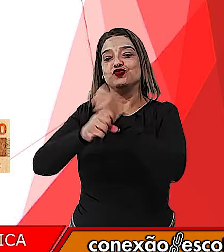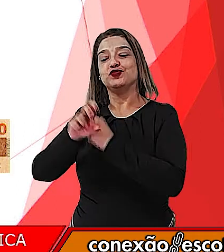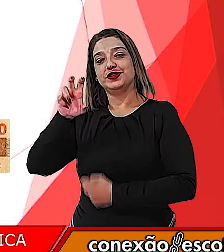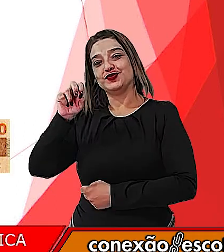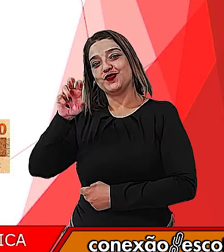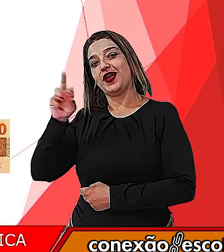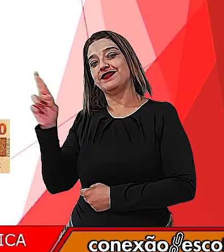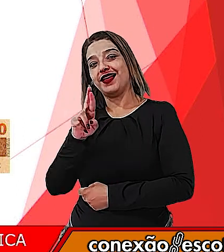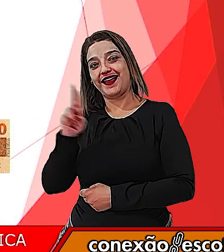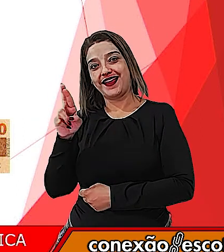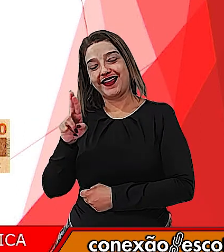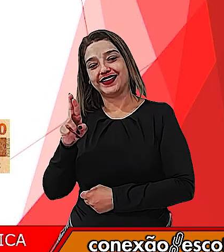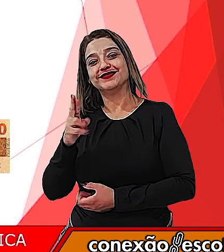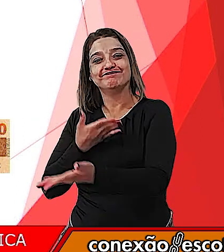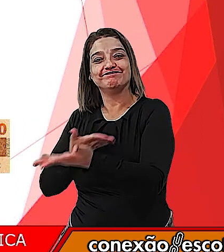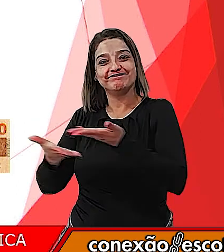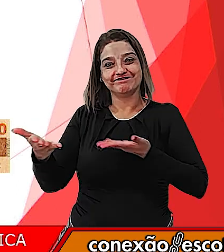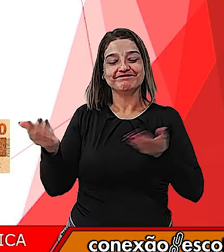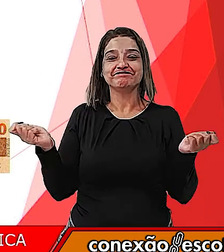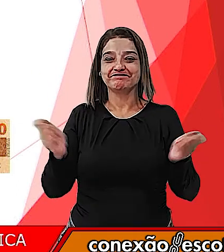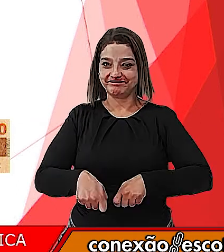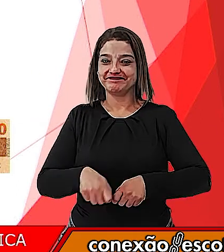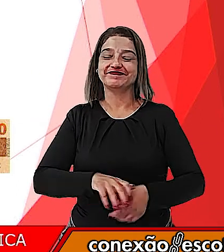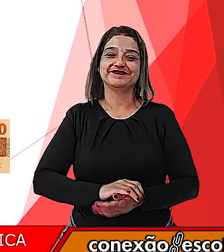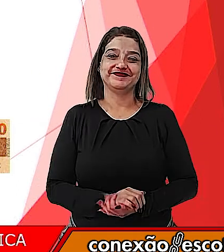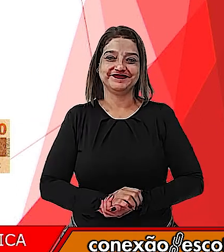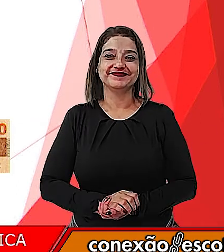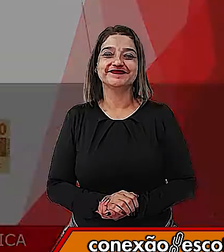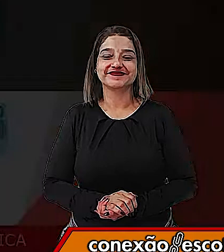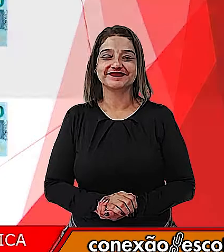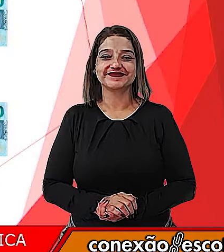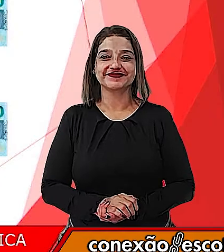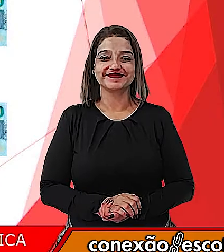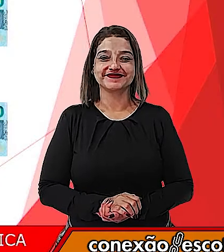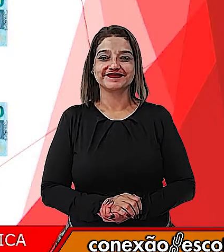R$ 10 é igual a R$ 50. Uma nota de 50.